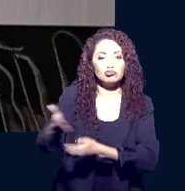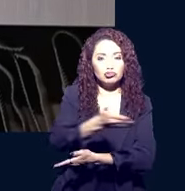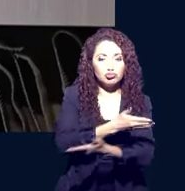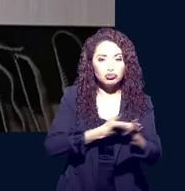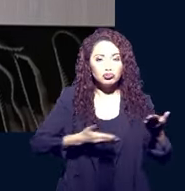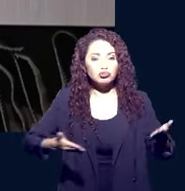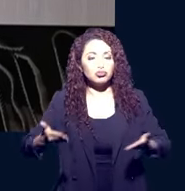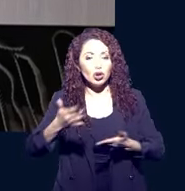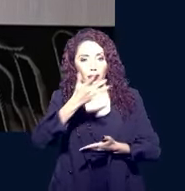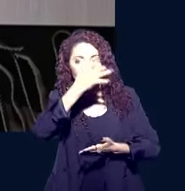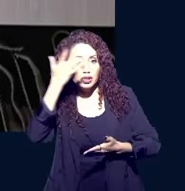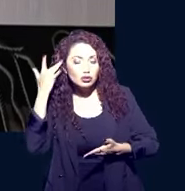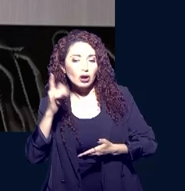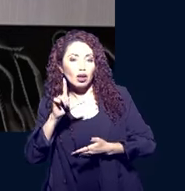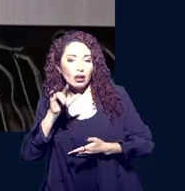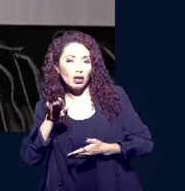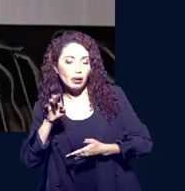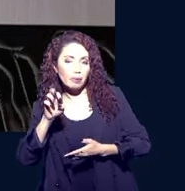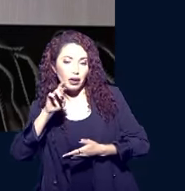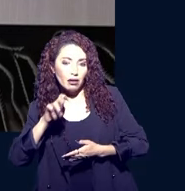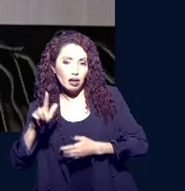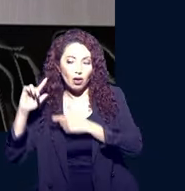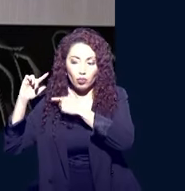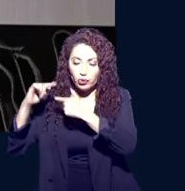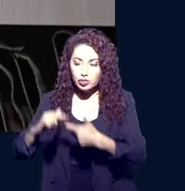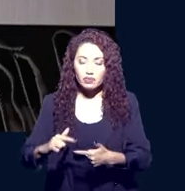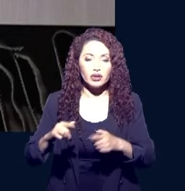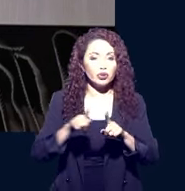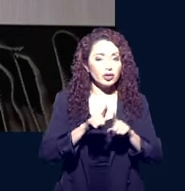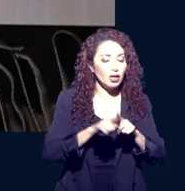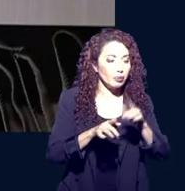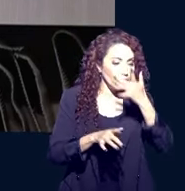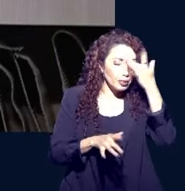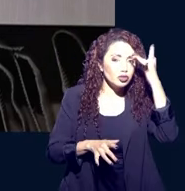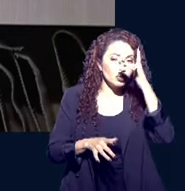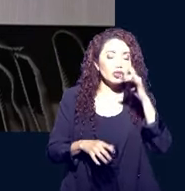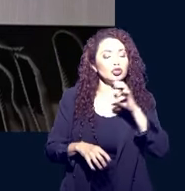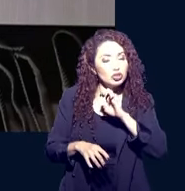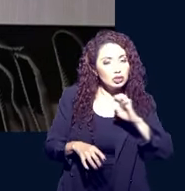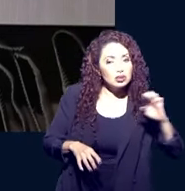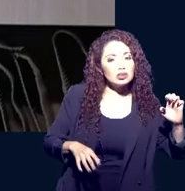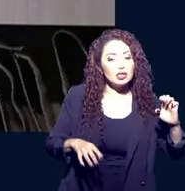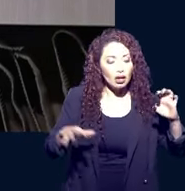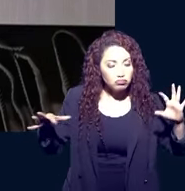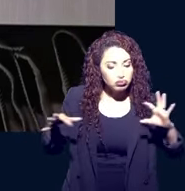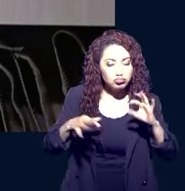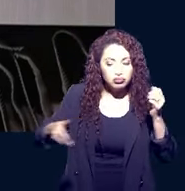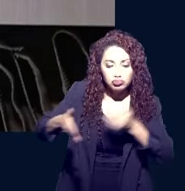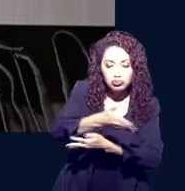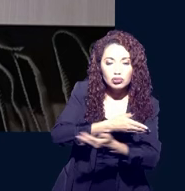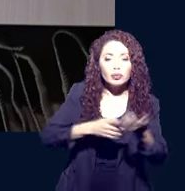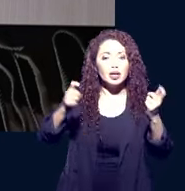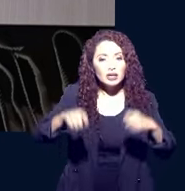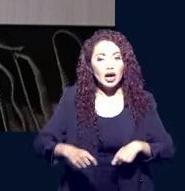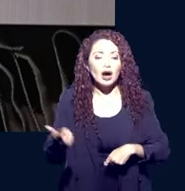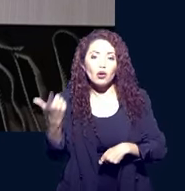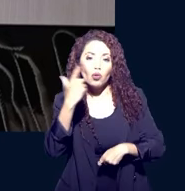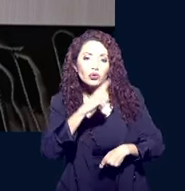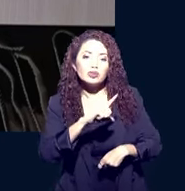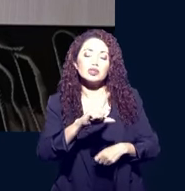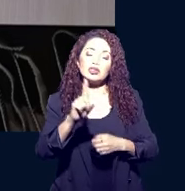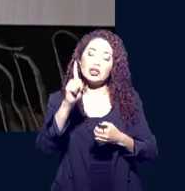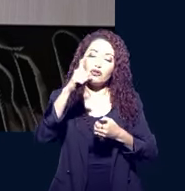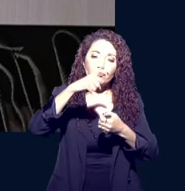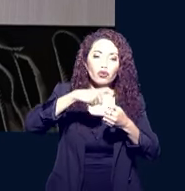conservadores e progressistas em torno de um interesse verdadeiramente patriótico inclusive recuperando o sentido